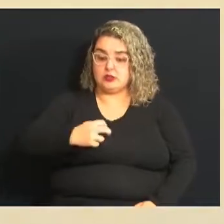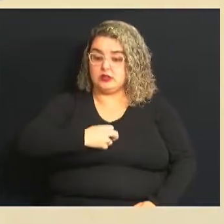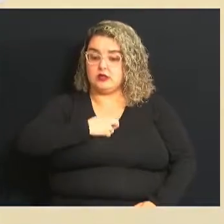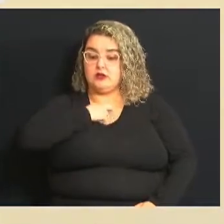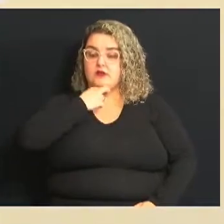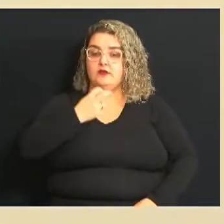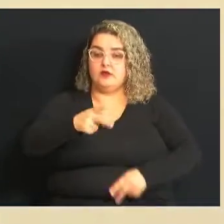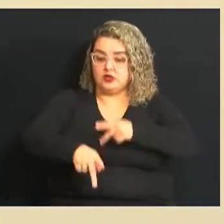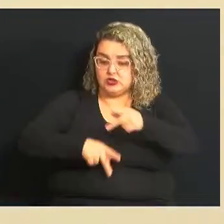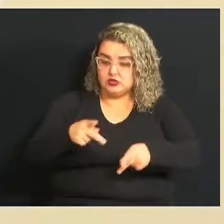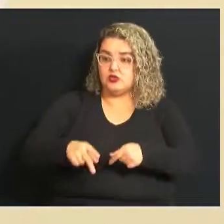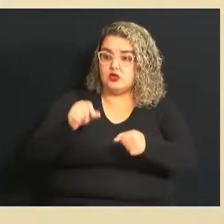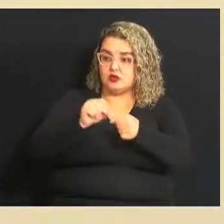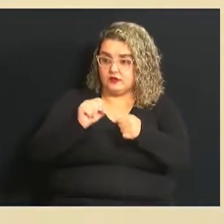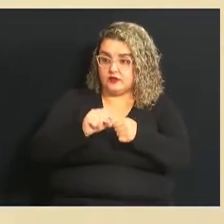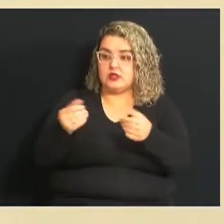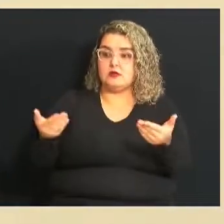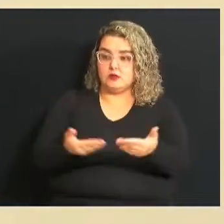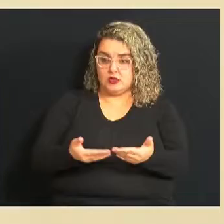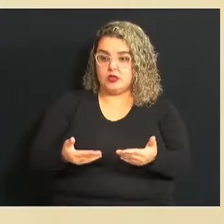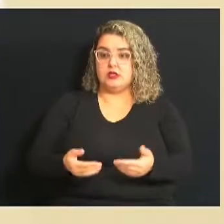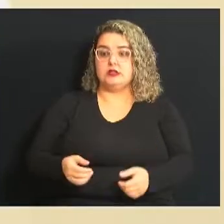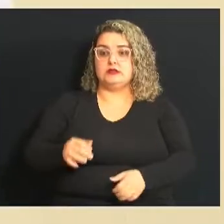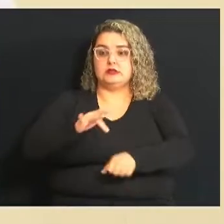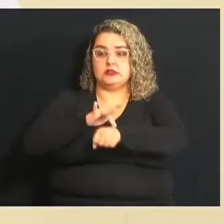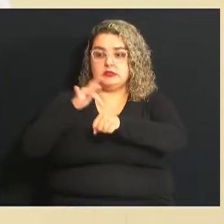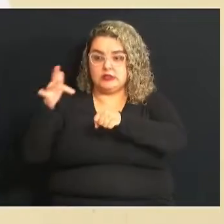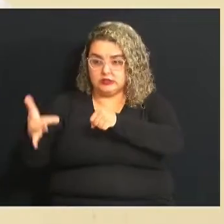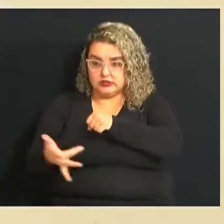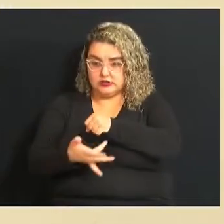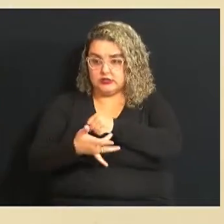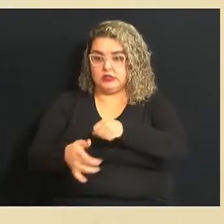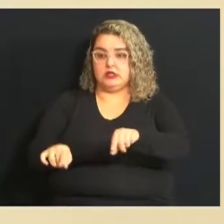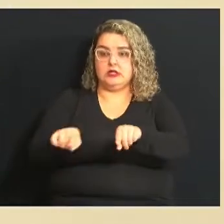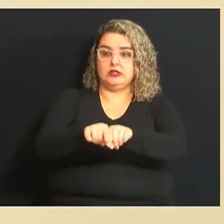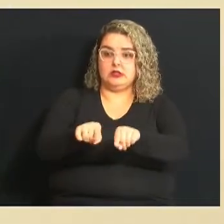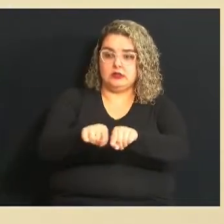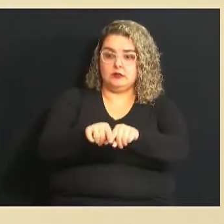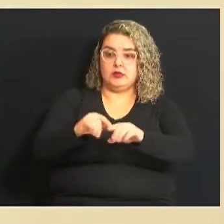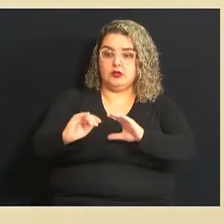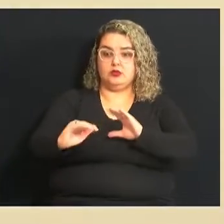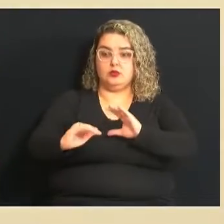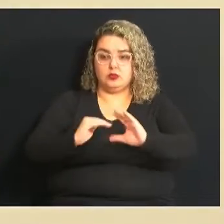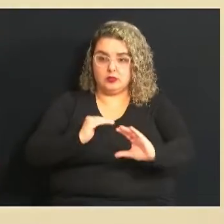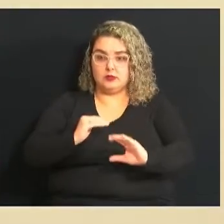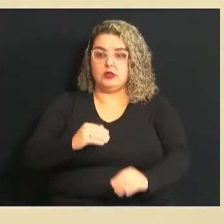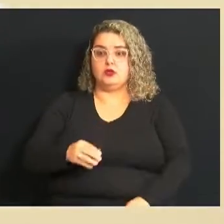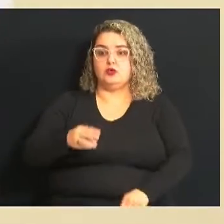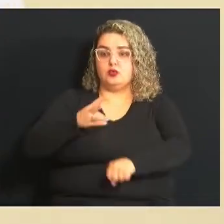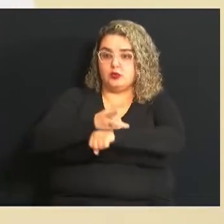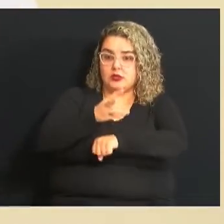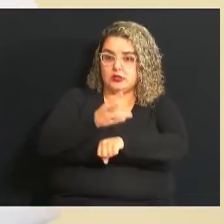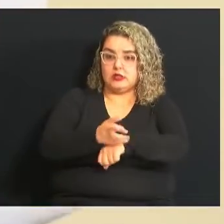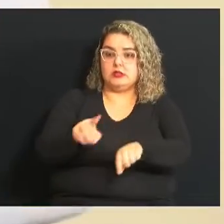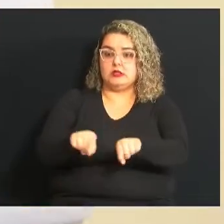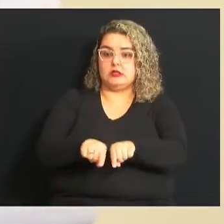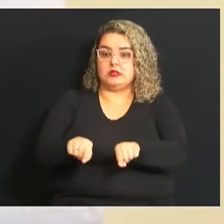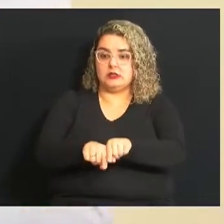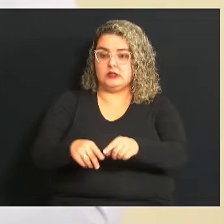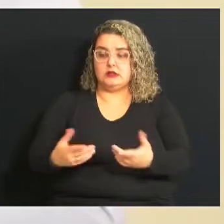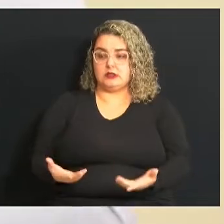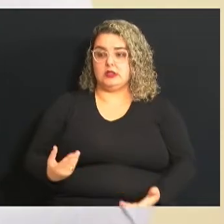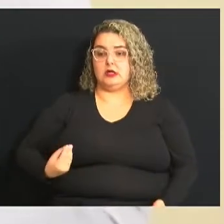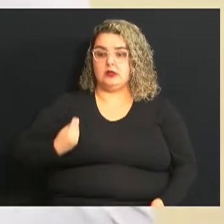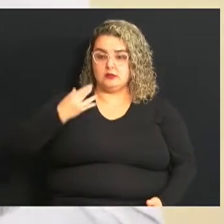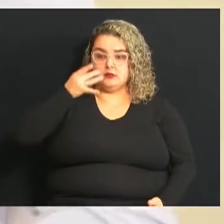e foi o que nós fizemos hoje, através das redes sociais, através do e-mail, através do WhatsApp e através aqui